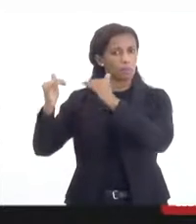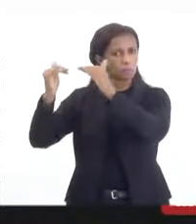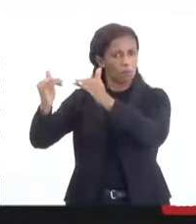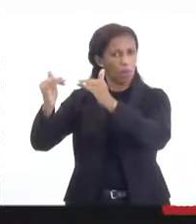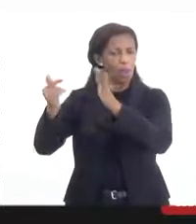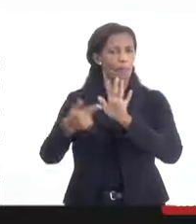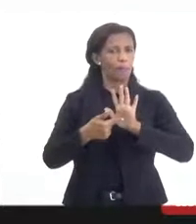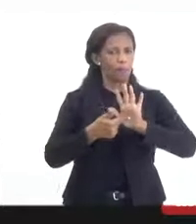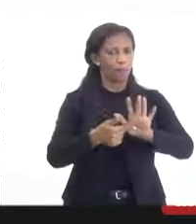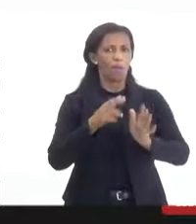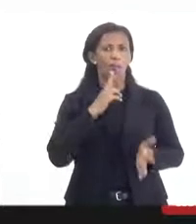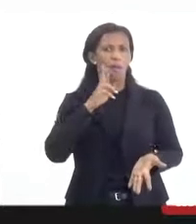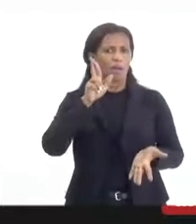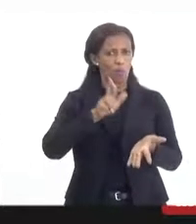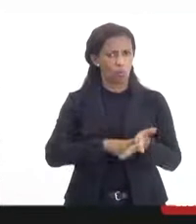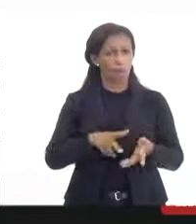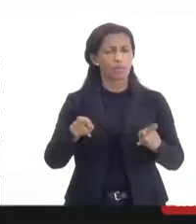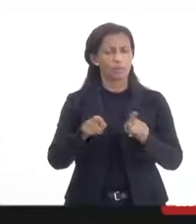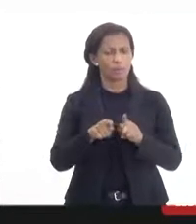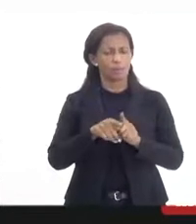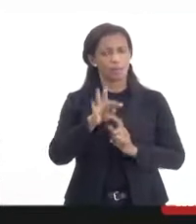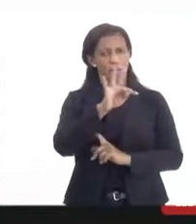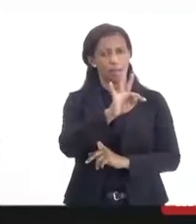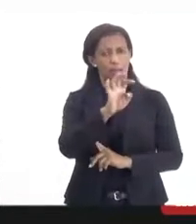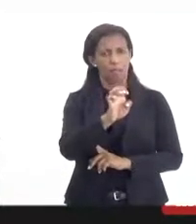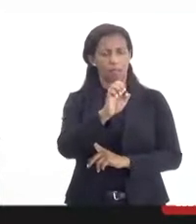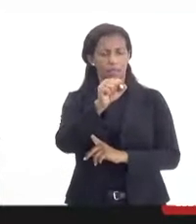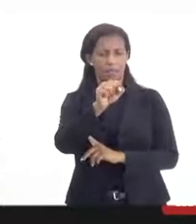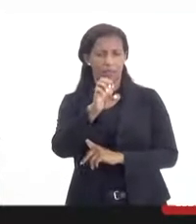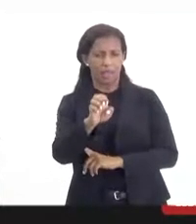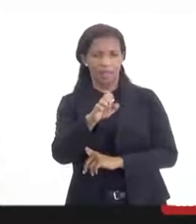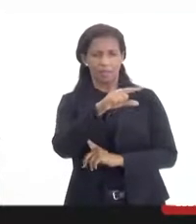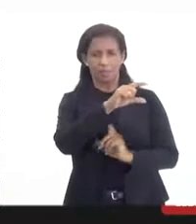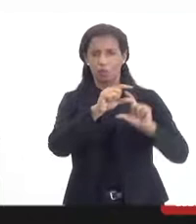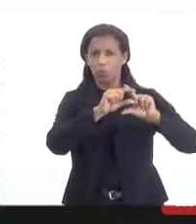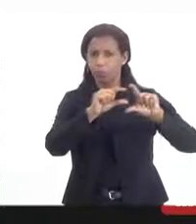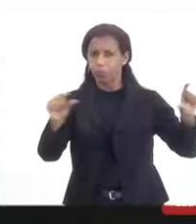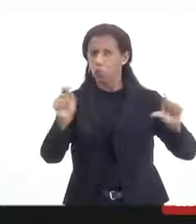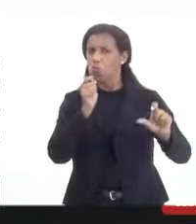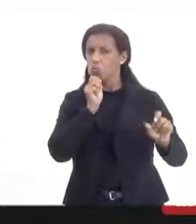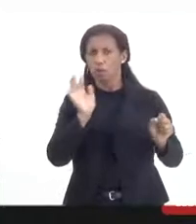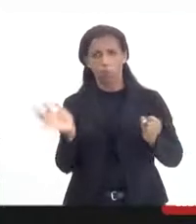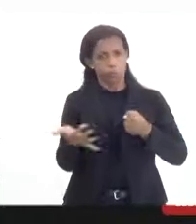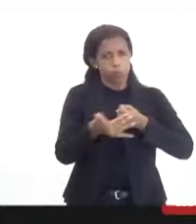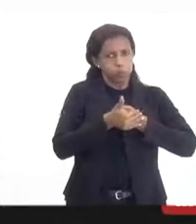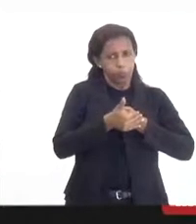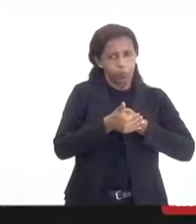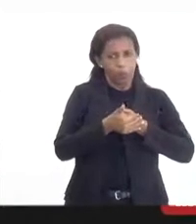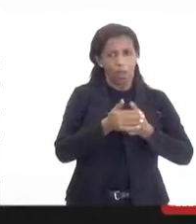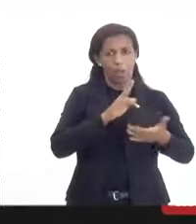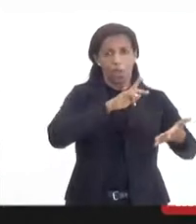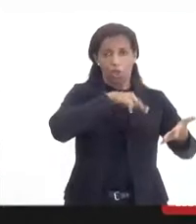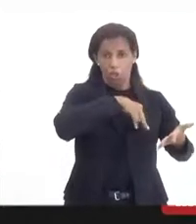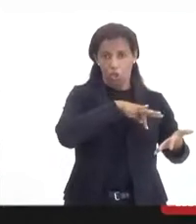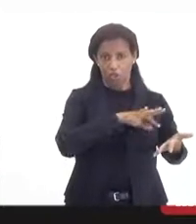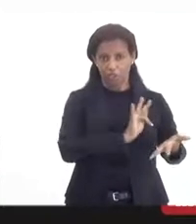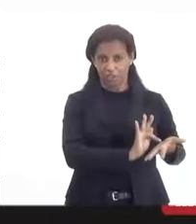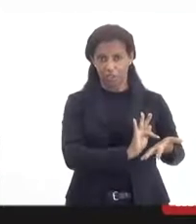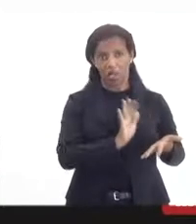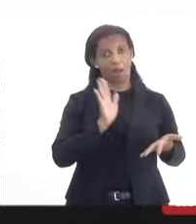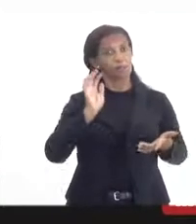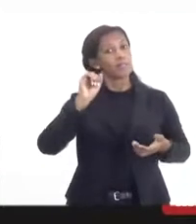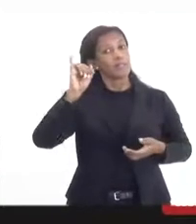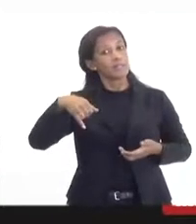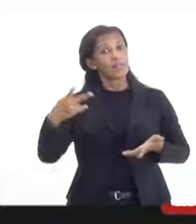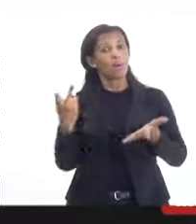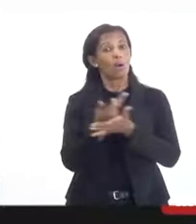essa tese alegada pelo contribuinte, ou seja, não houve omissão de saídas, e se houve uma mistura